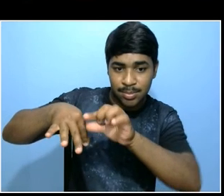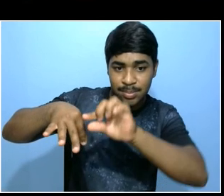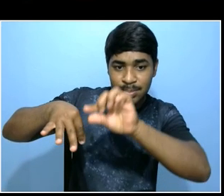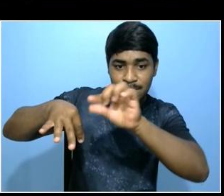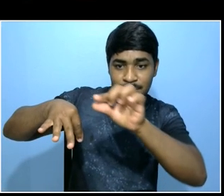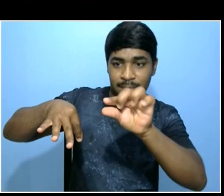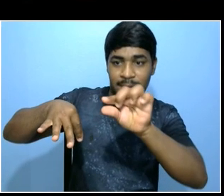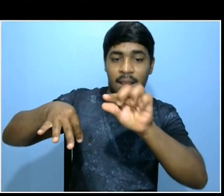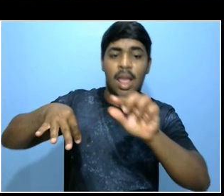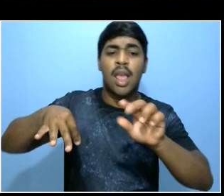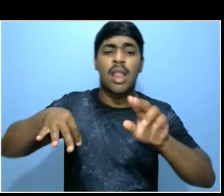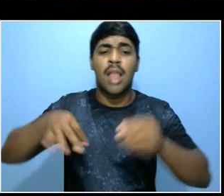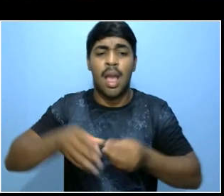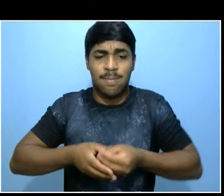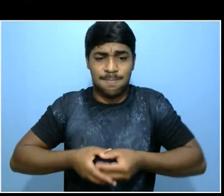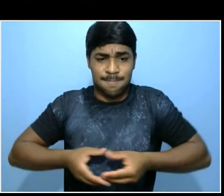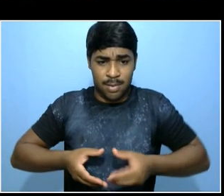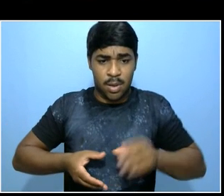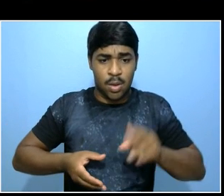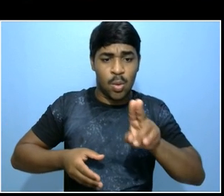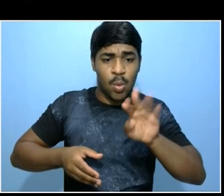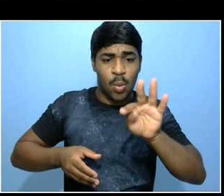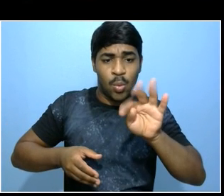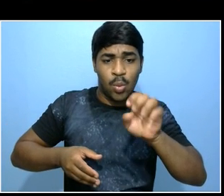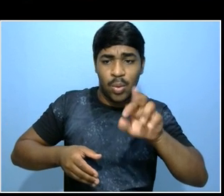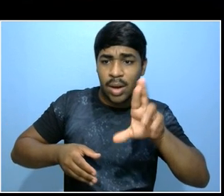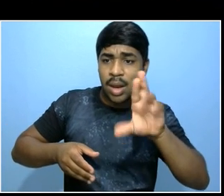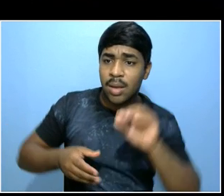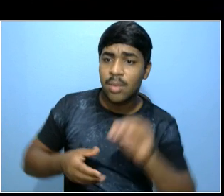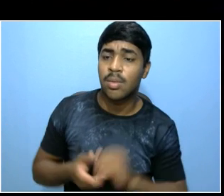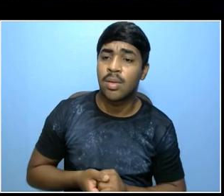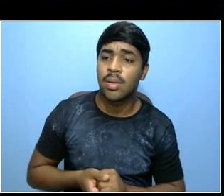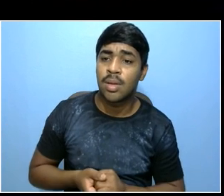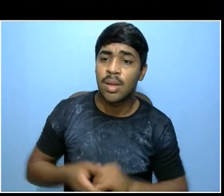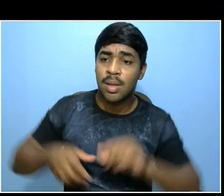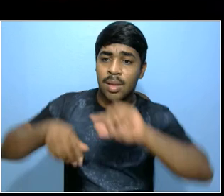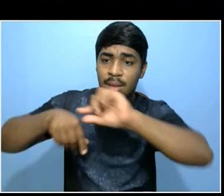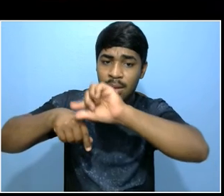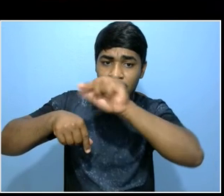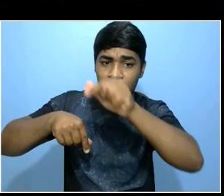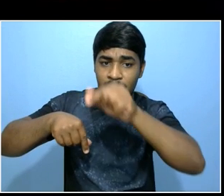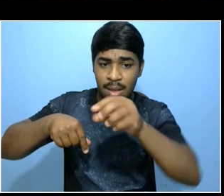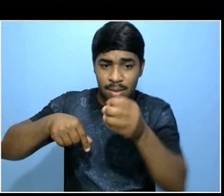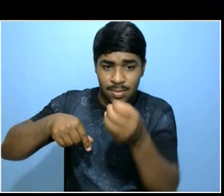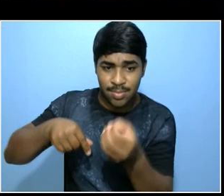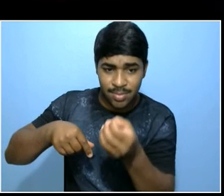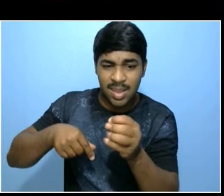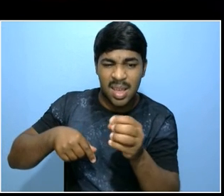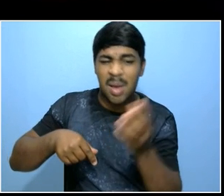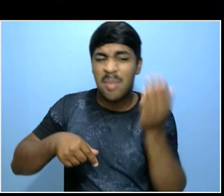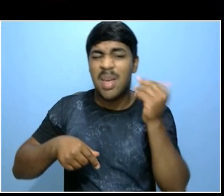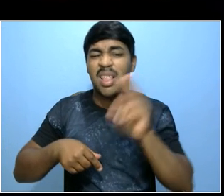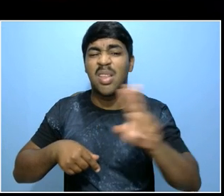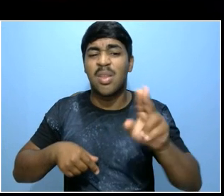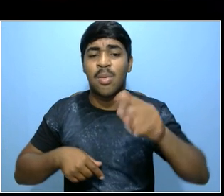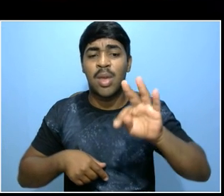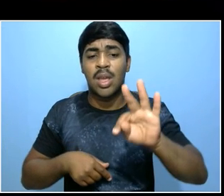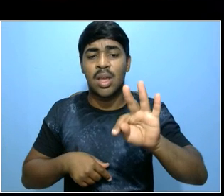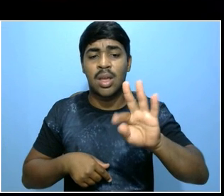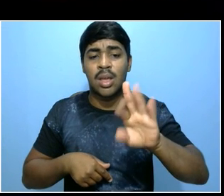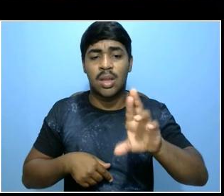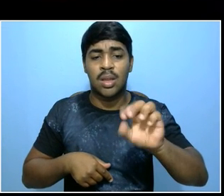pelas tubas uterinas, né, que é esse canal. Antigamente, elas eram chamadas de trompas de Falópio, tá? Hoje em dia,